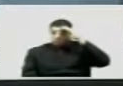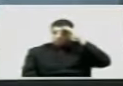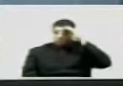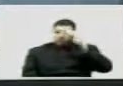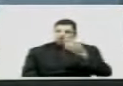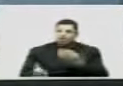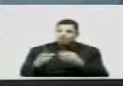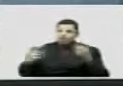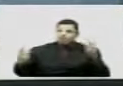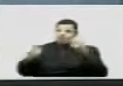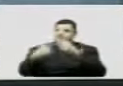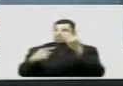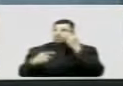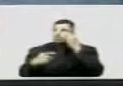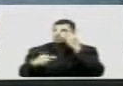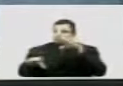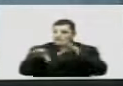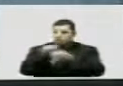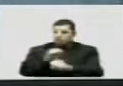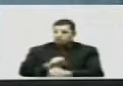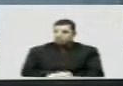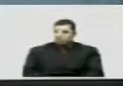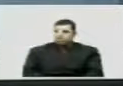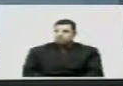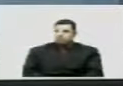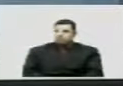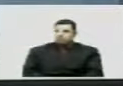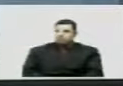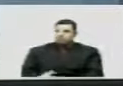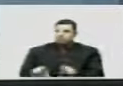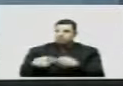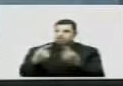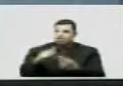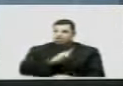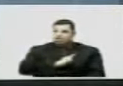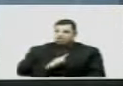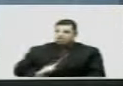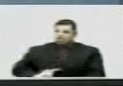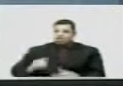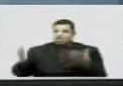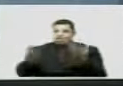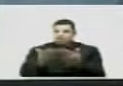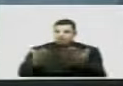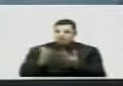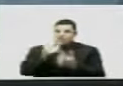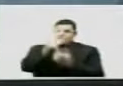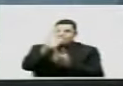a partir da data da formatura. Mas o governo, até hoje,